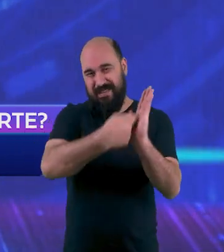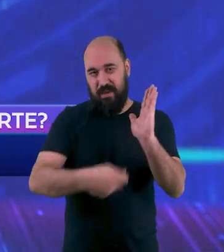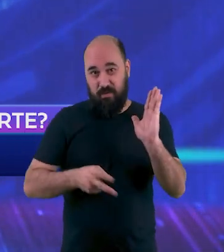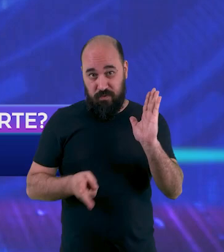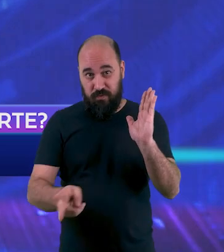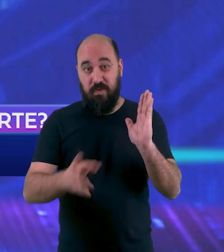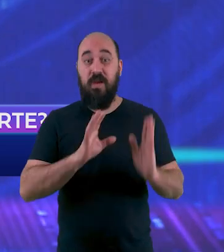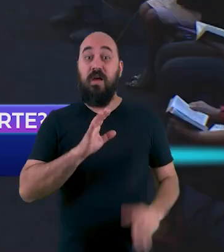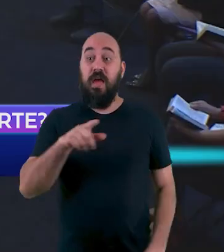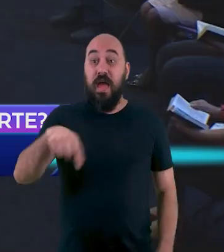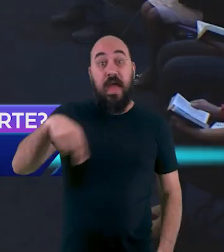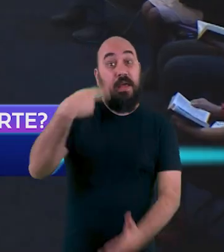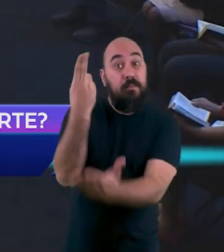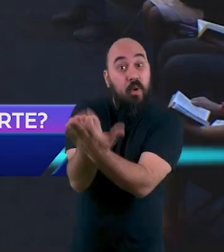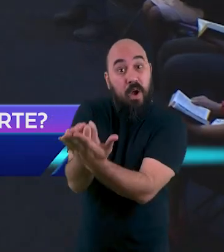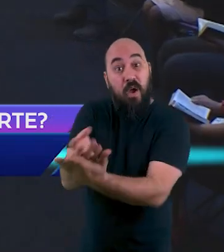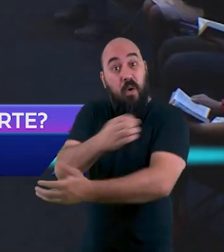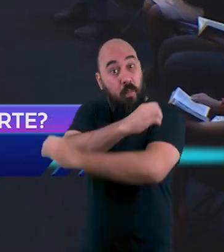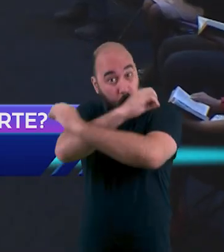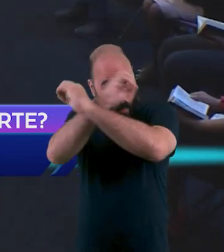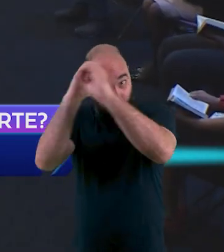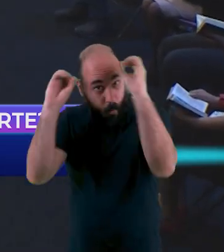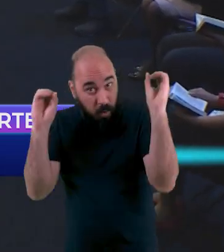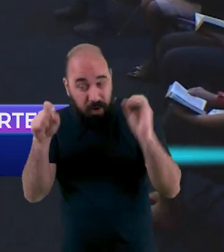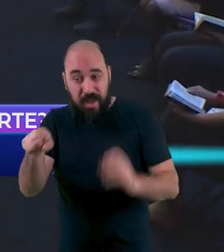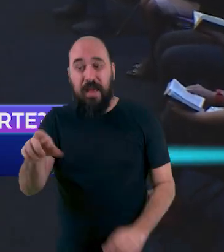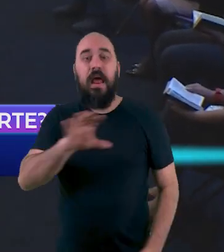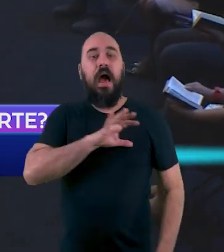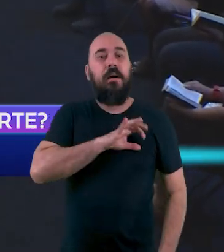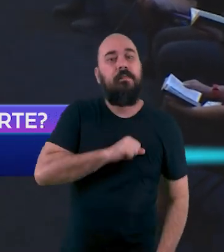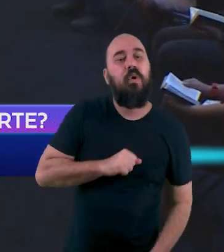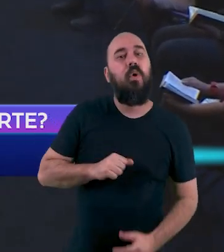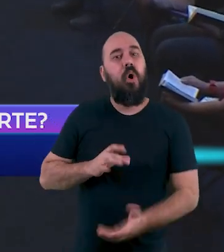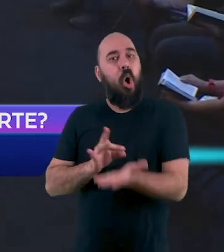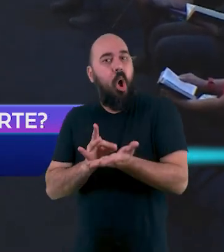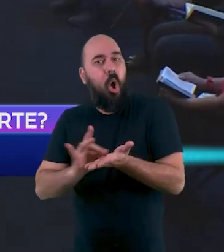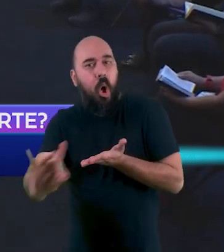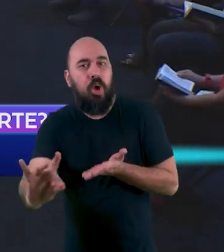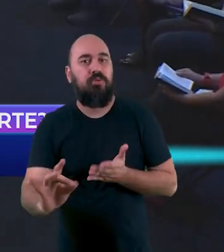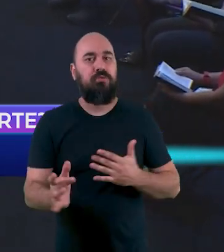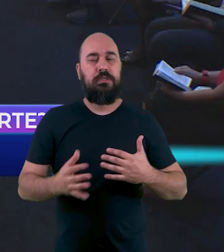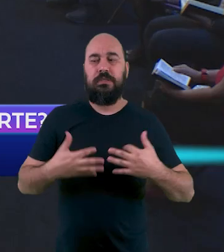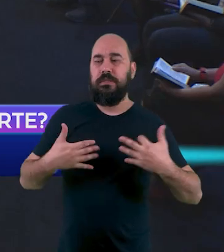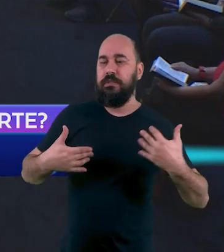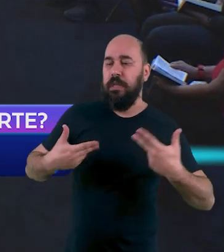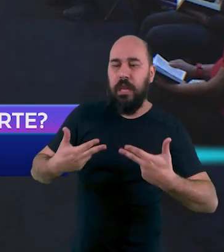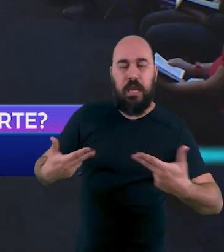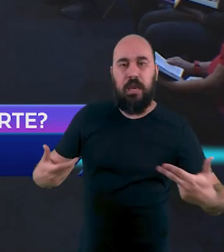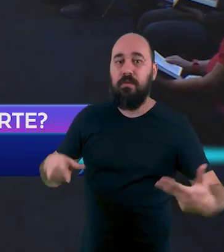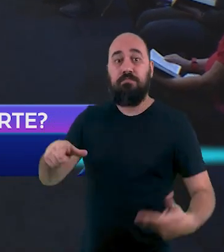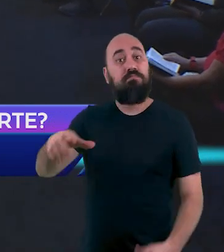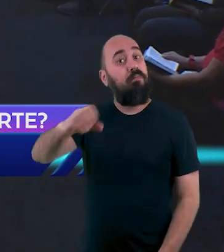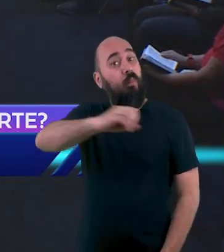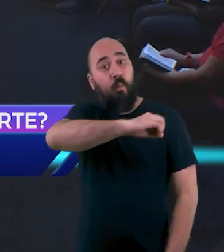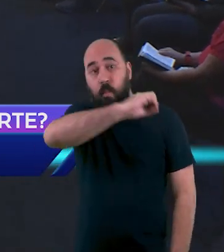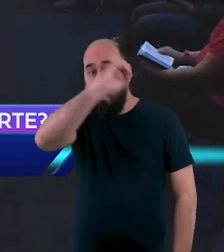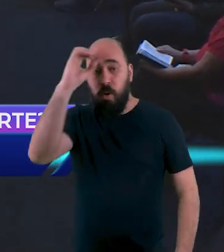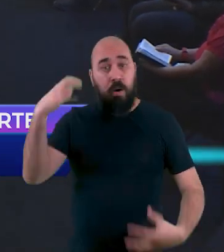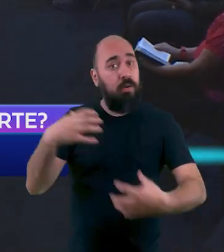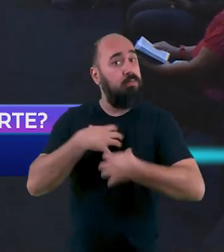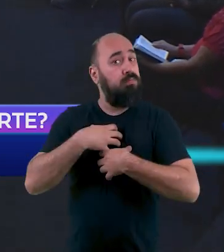eles já pereceram. Para sempre não têm eles parte em coisa alguma do que se faz debaixo do